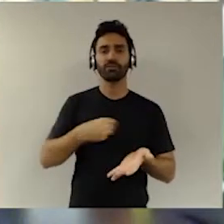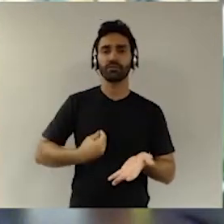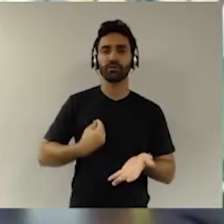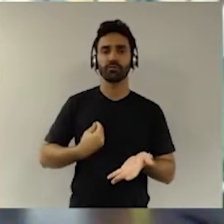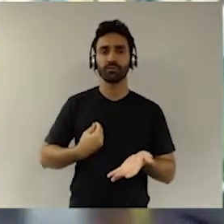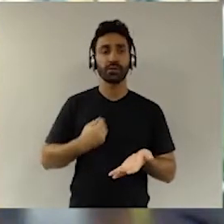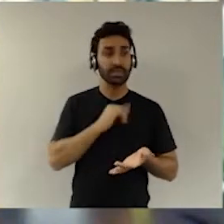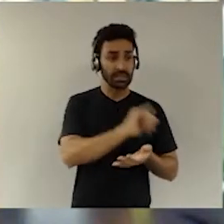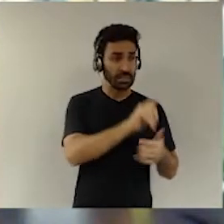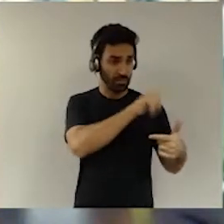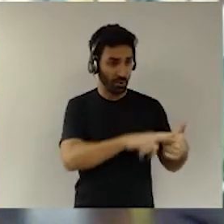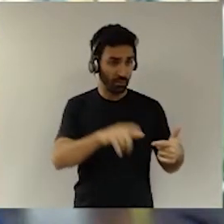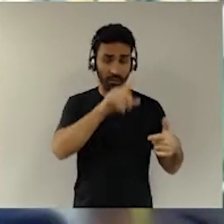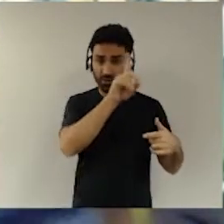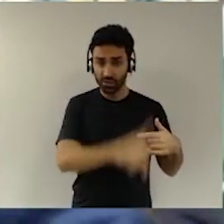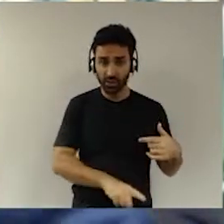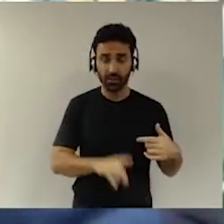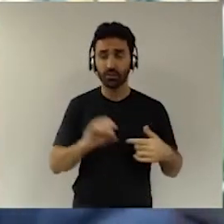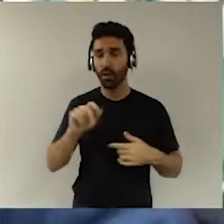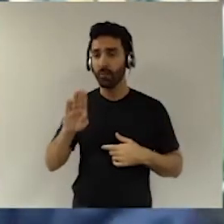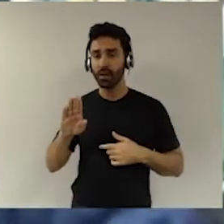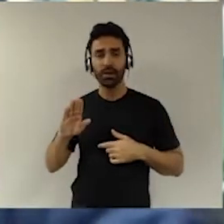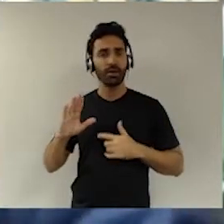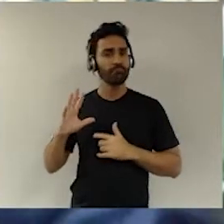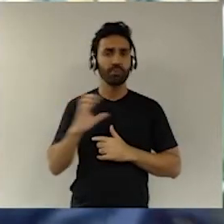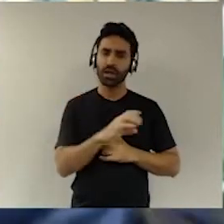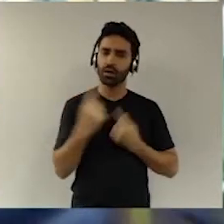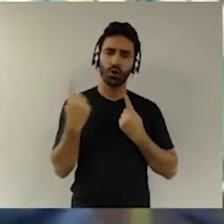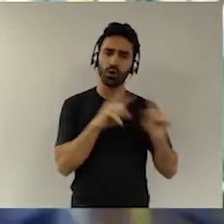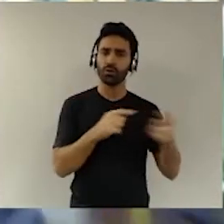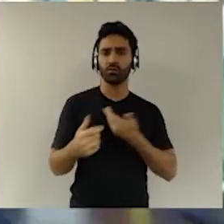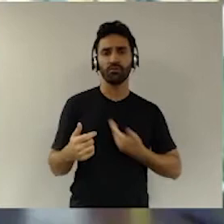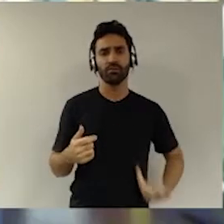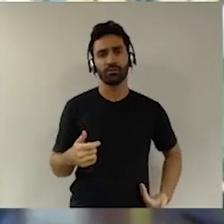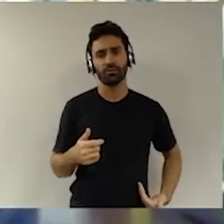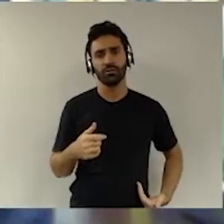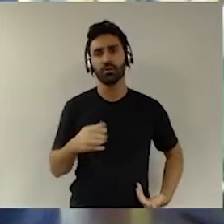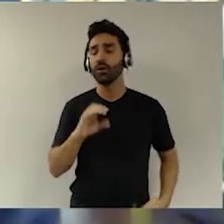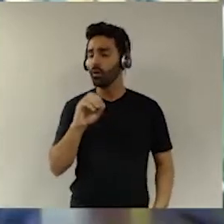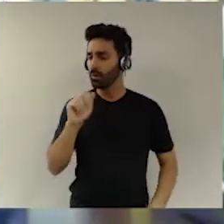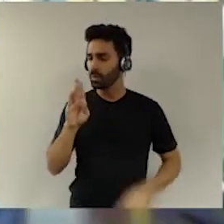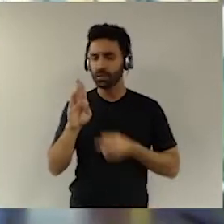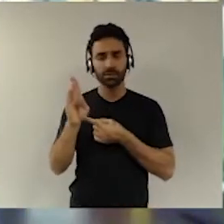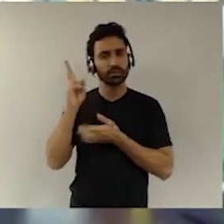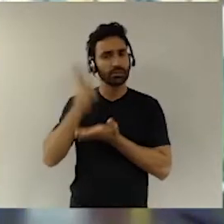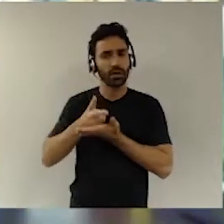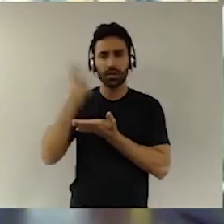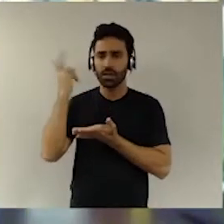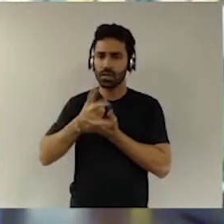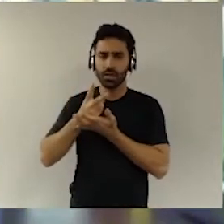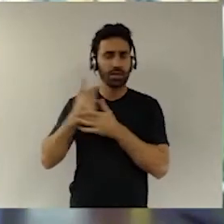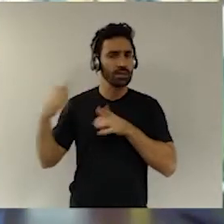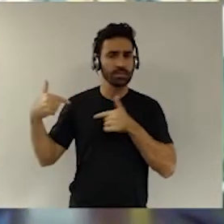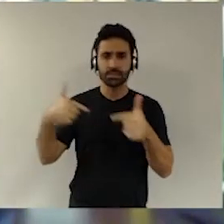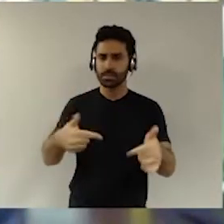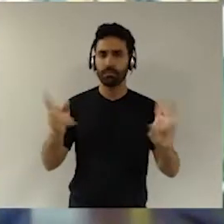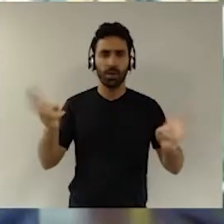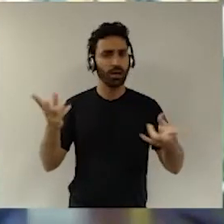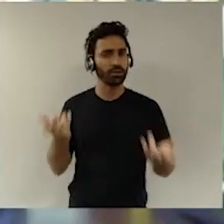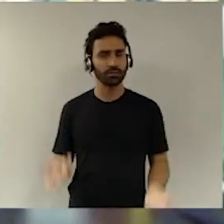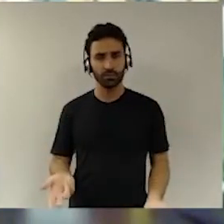crise perante o poder. Ou seja, a OAB ela sempre esteve, quando